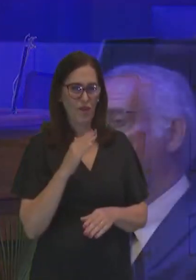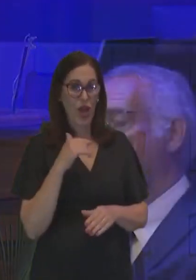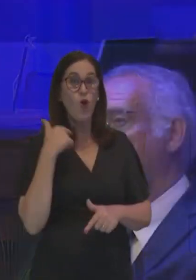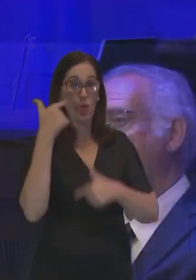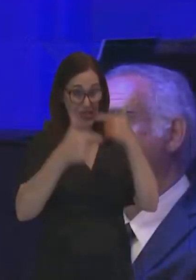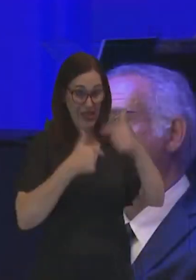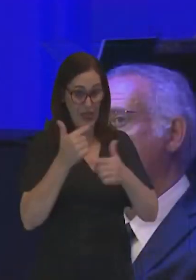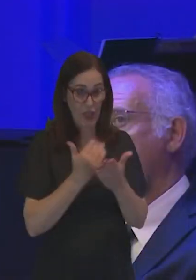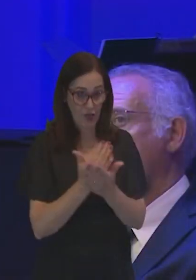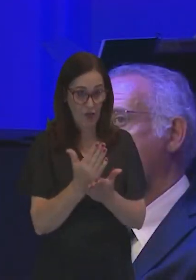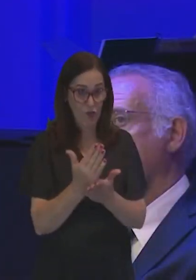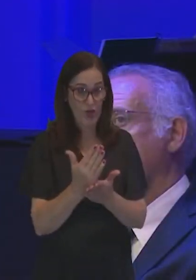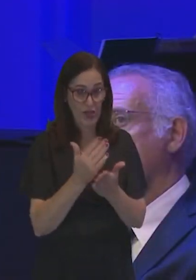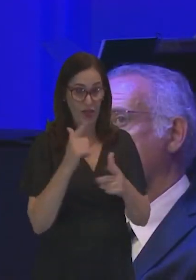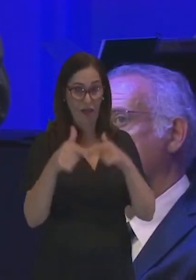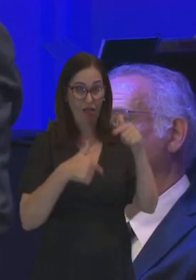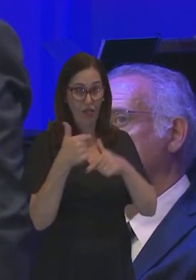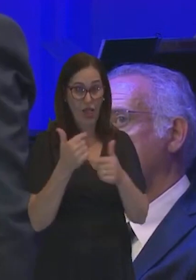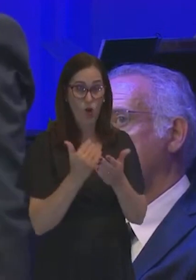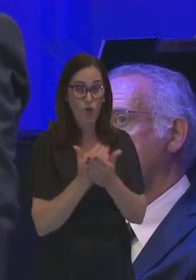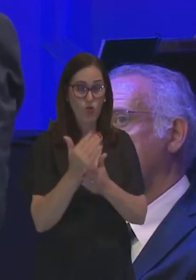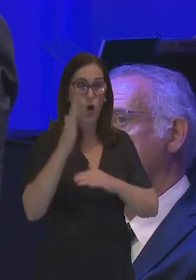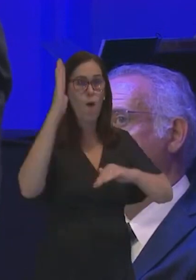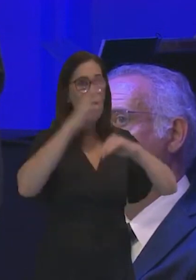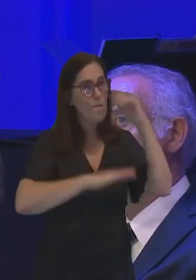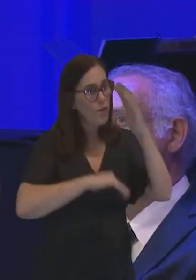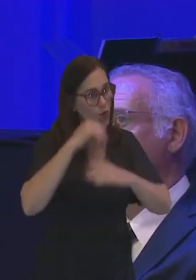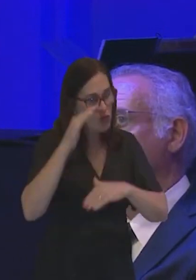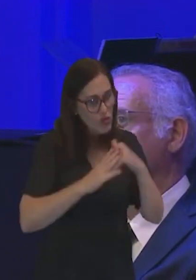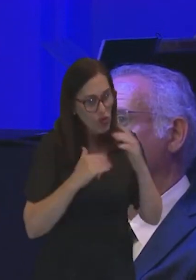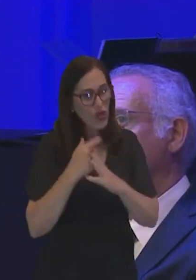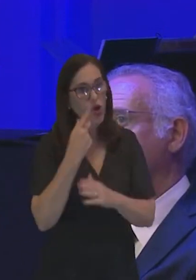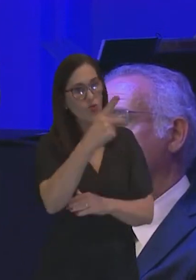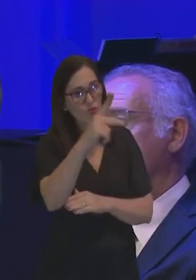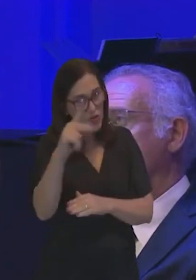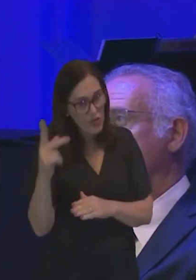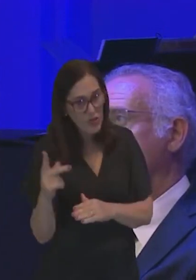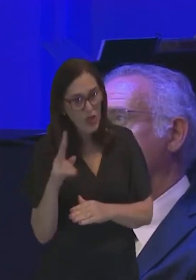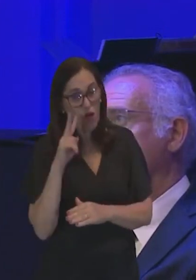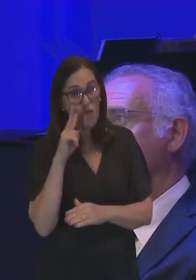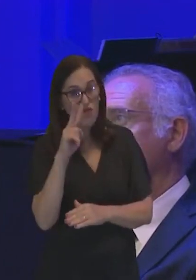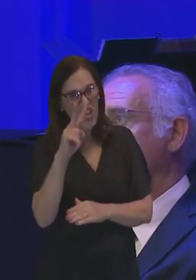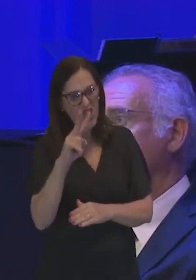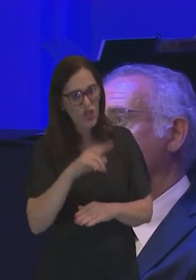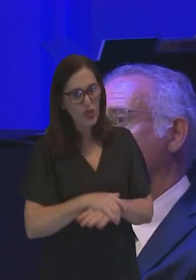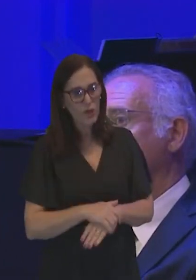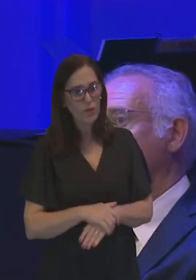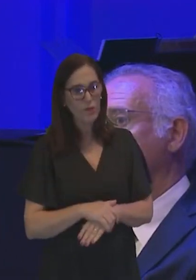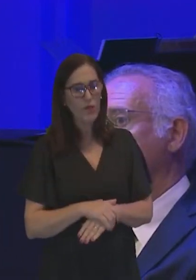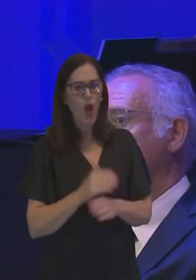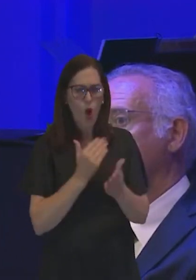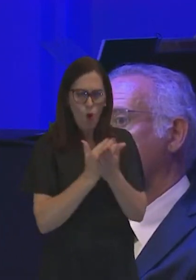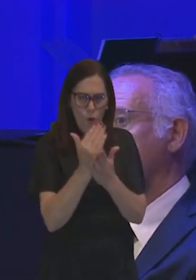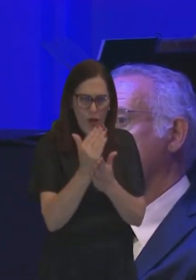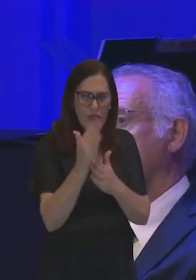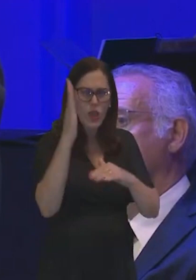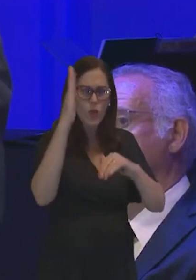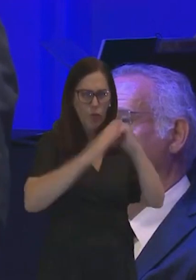trabalho, iniciando a vida profissional de vocês, ouçam isso, iniciando a